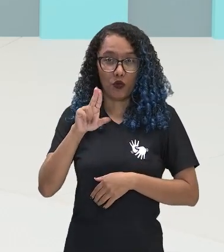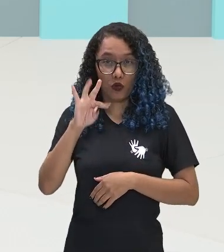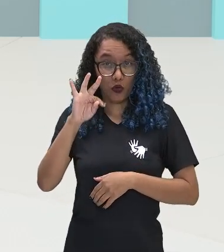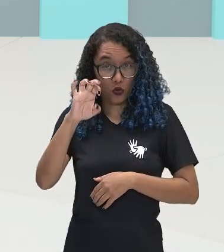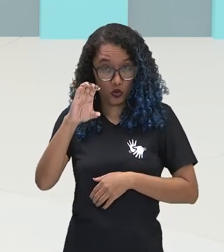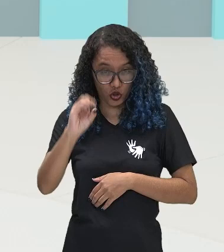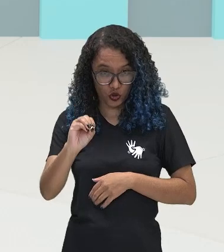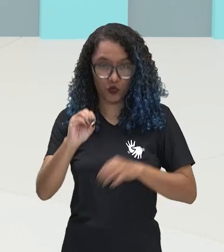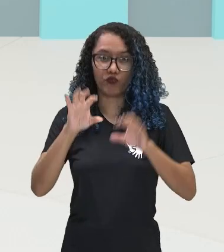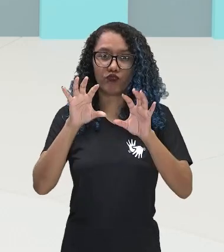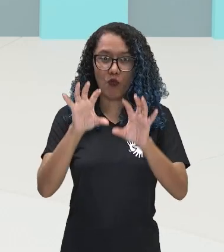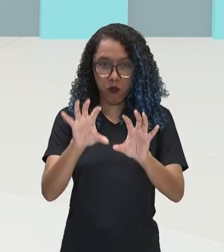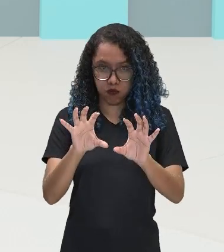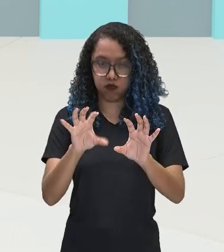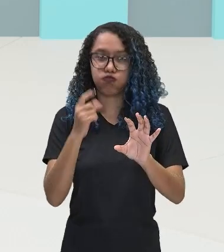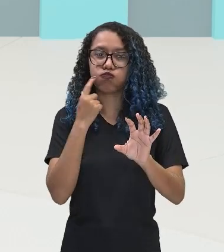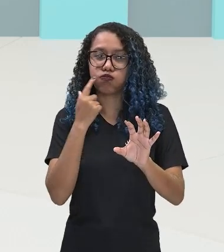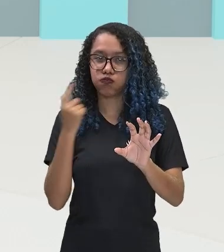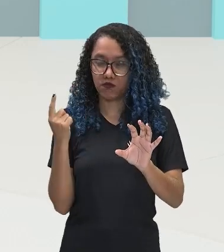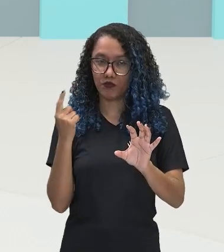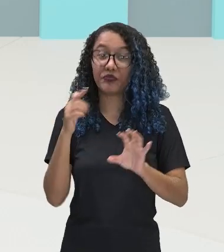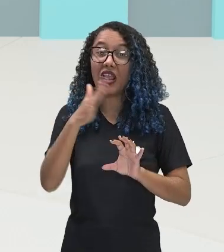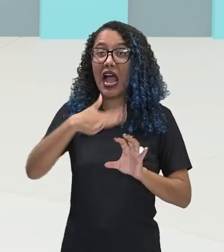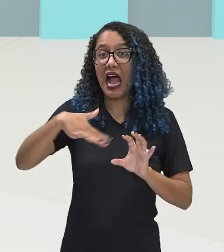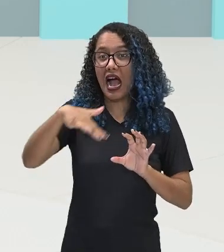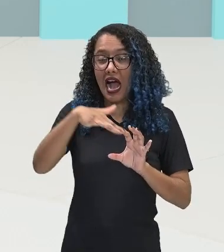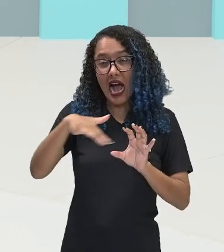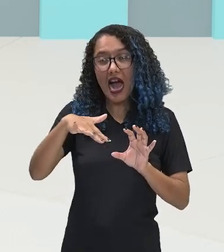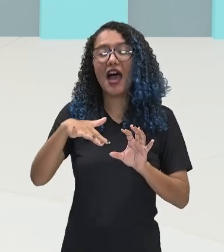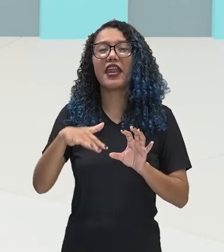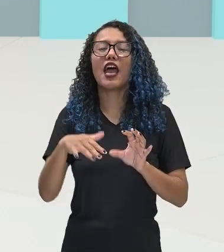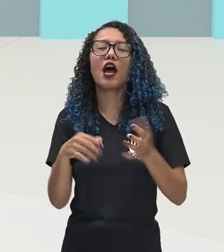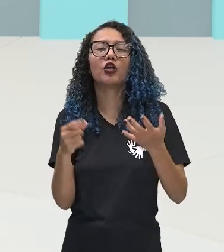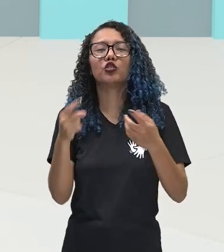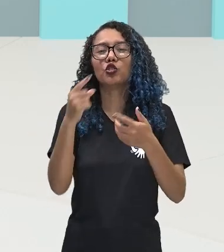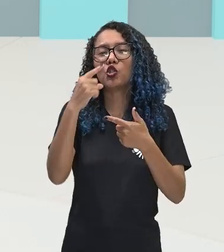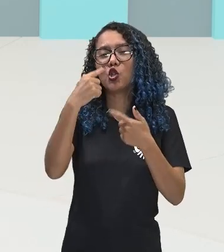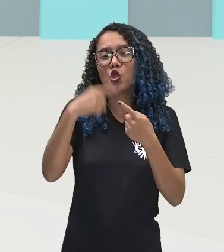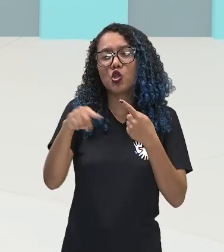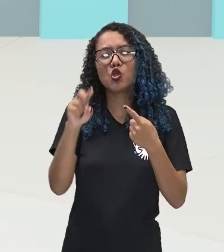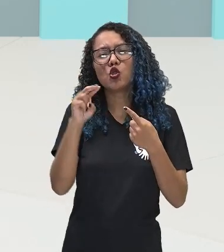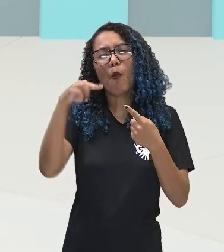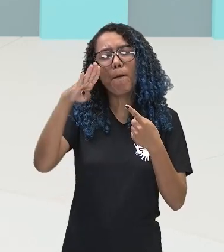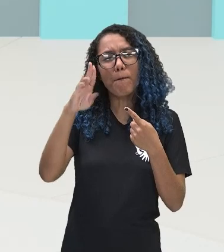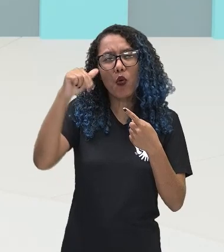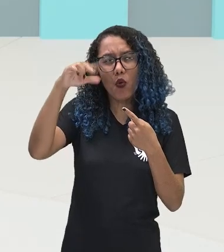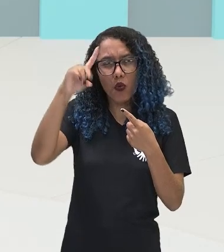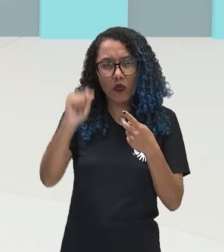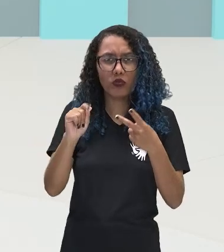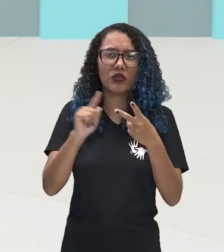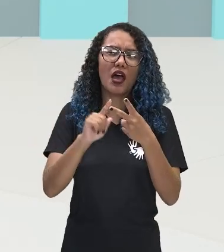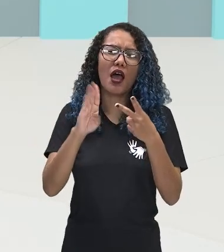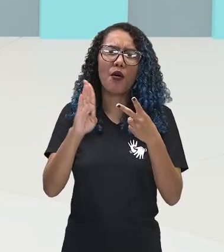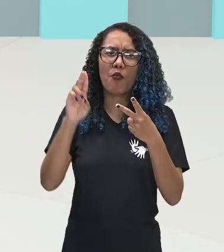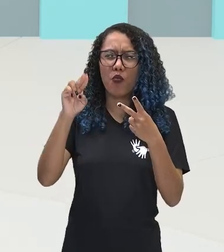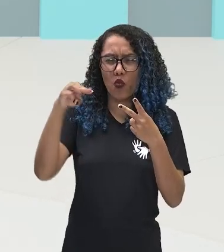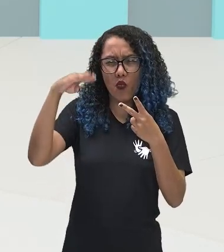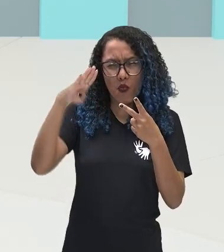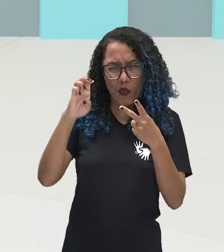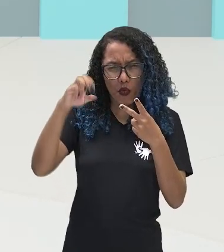estrutura corpor corporal popularmente conhecida como bunda bumbum